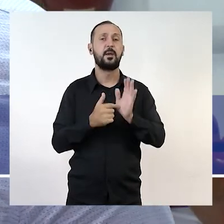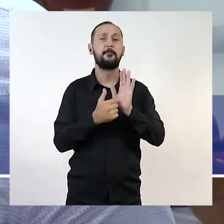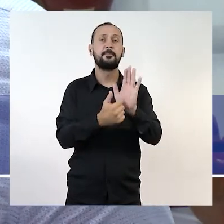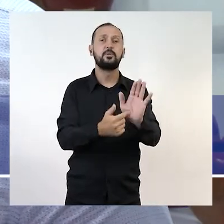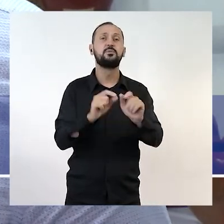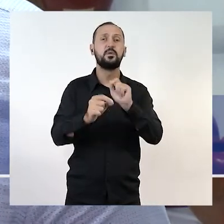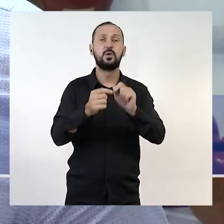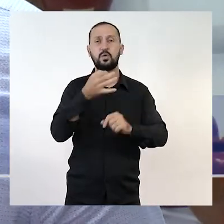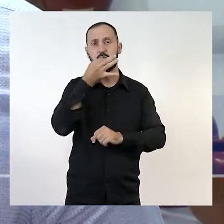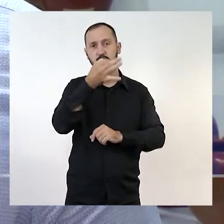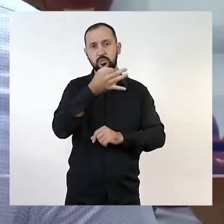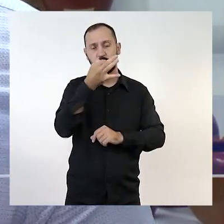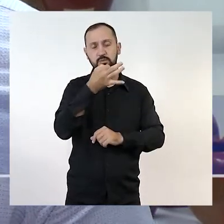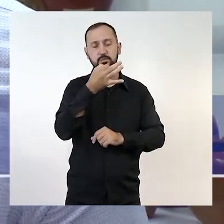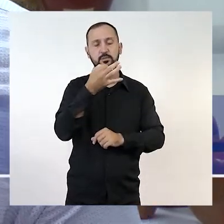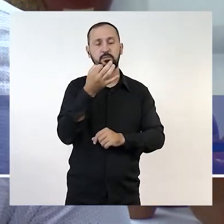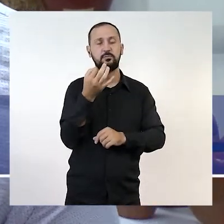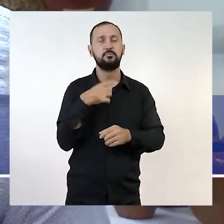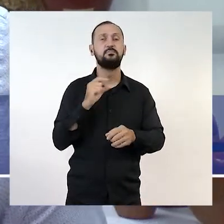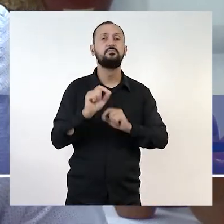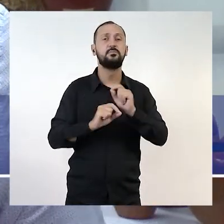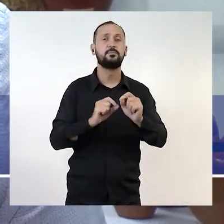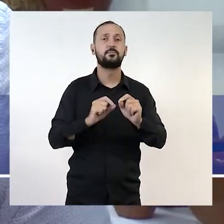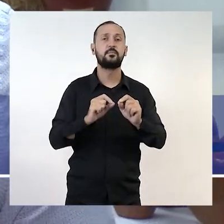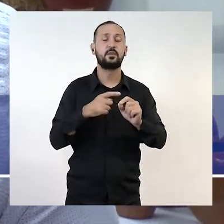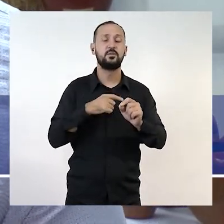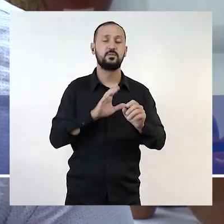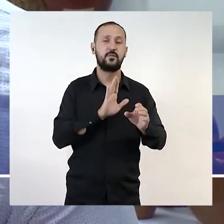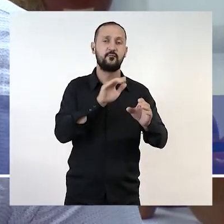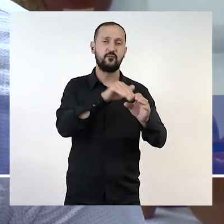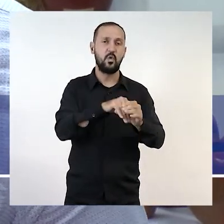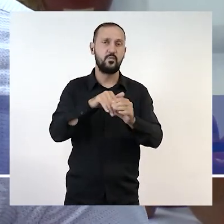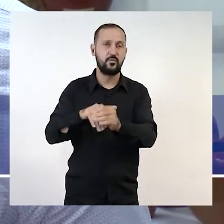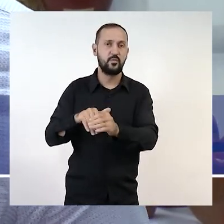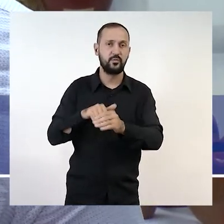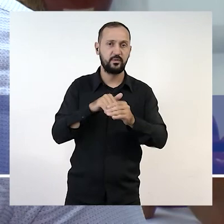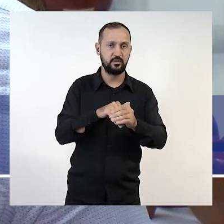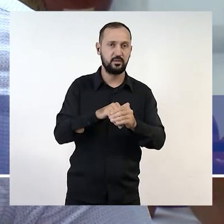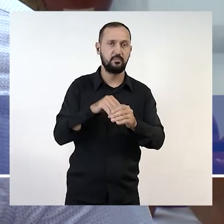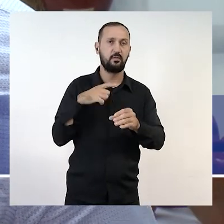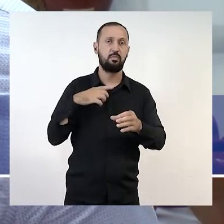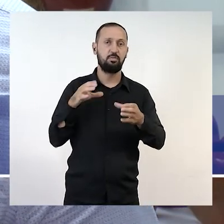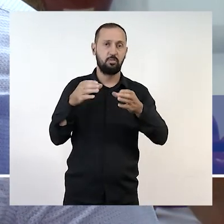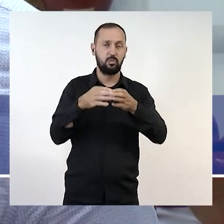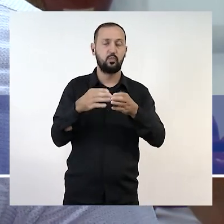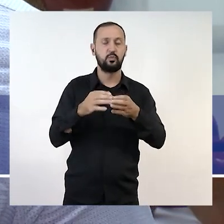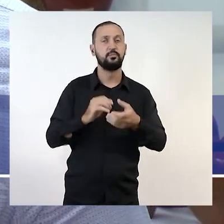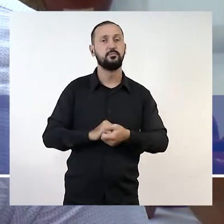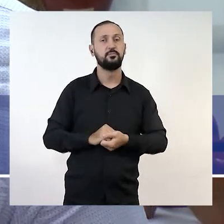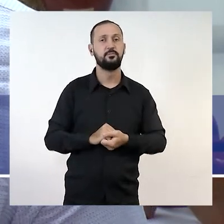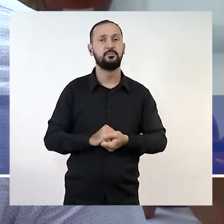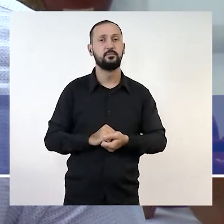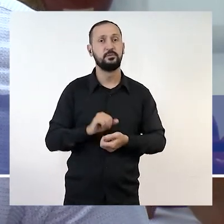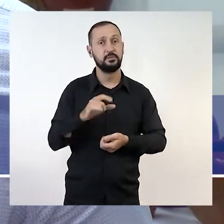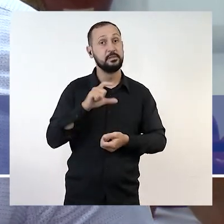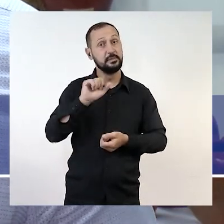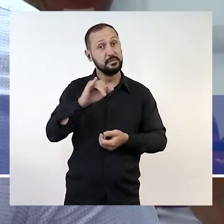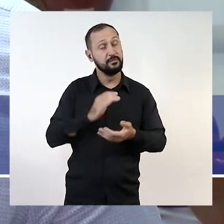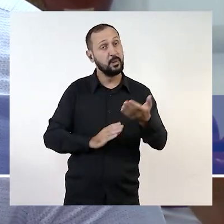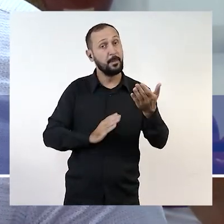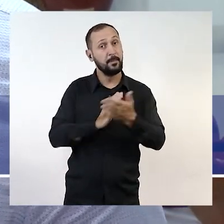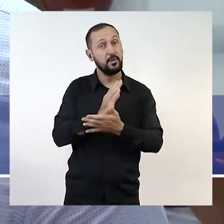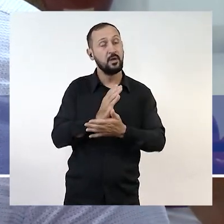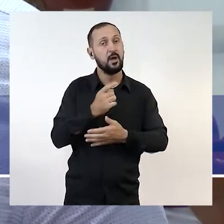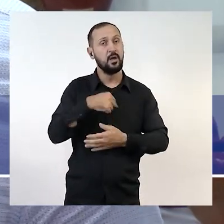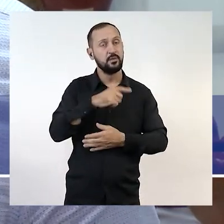apresentar sugestões e requerimentos, e isso vai ser votado na nossa comissão. Então, sendo